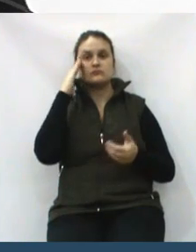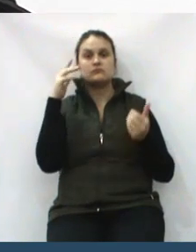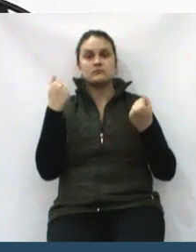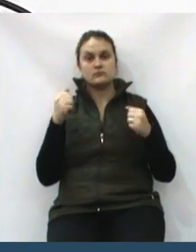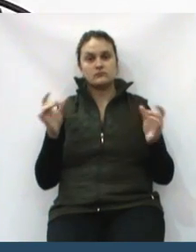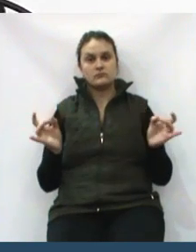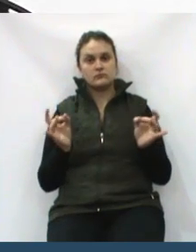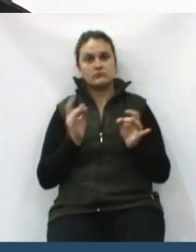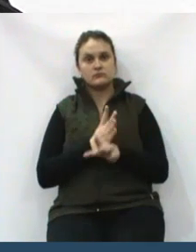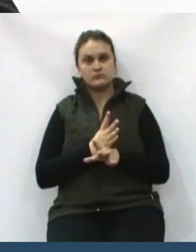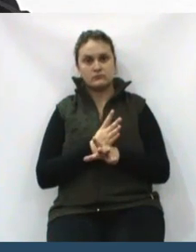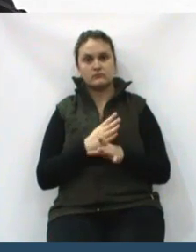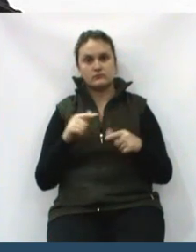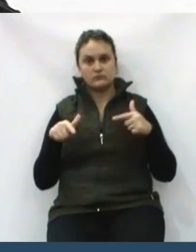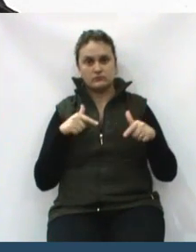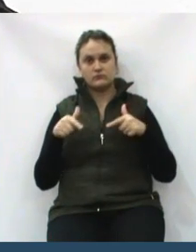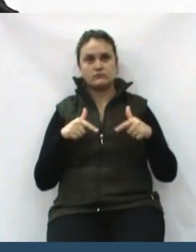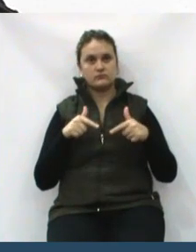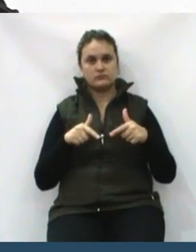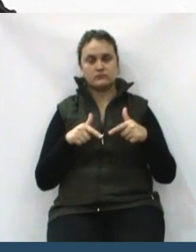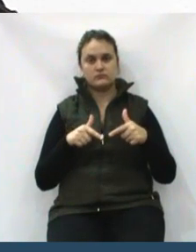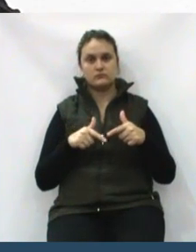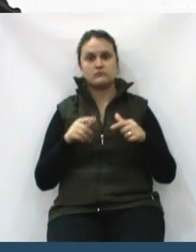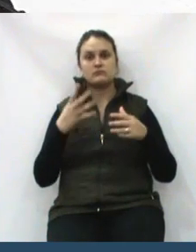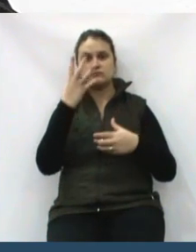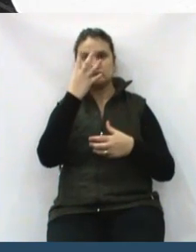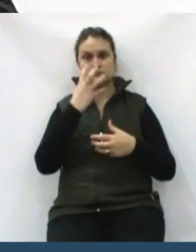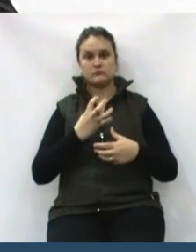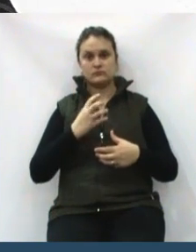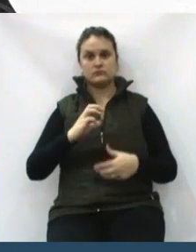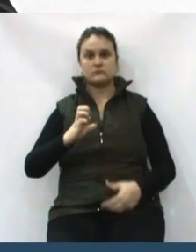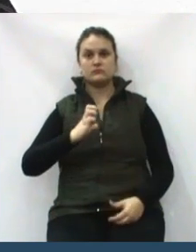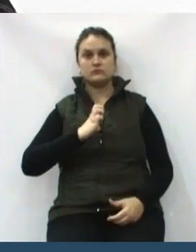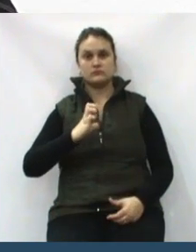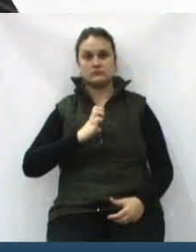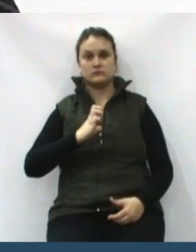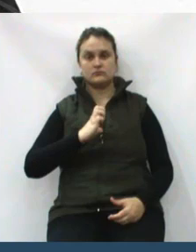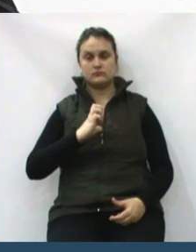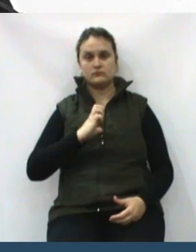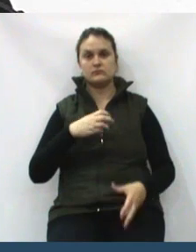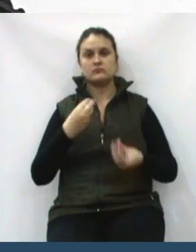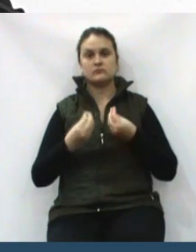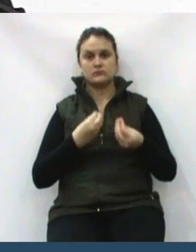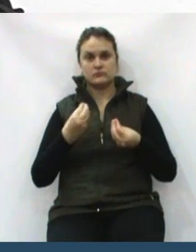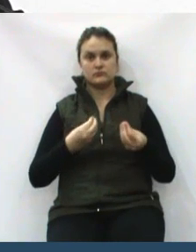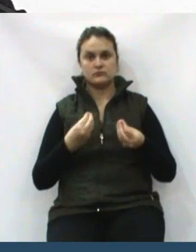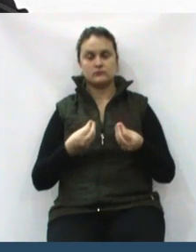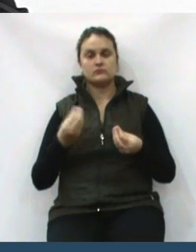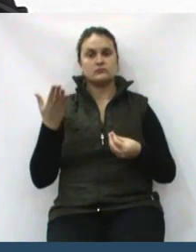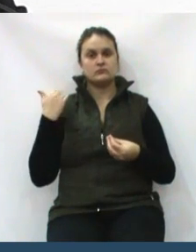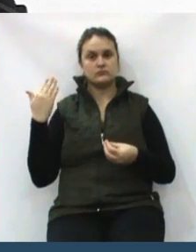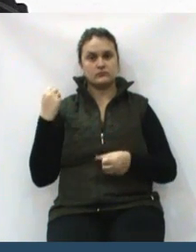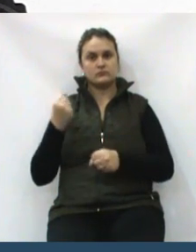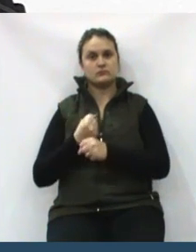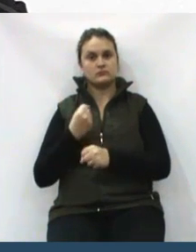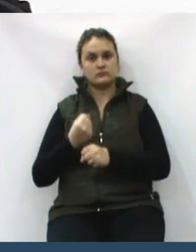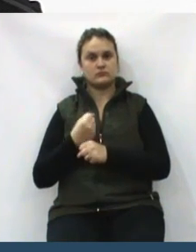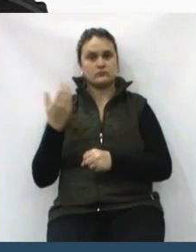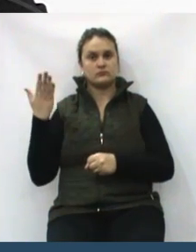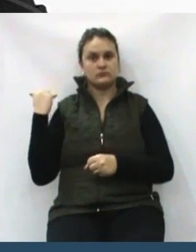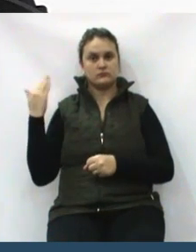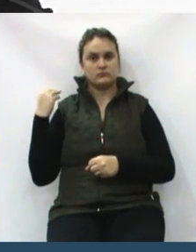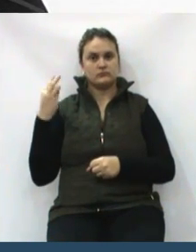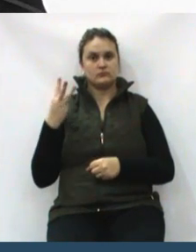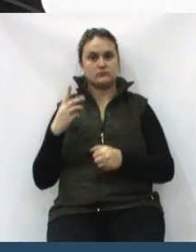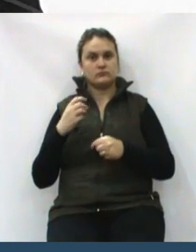terminar o mandato de forma séria, de forma ética, como foi nesses últimos 3 anos